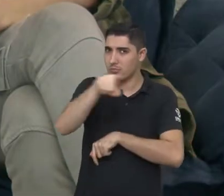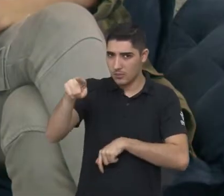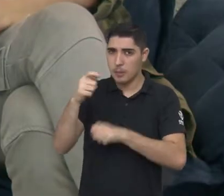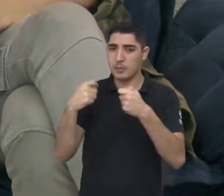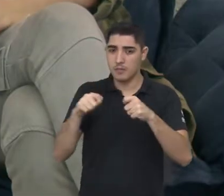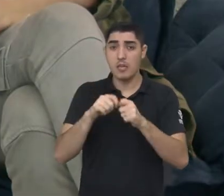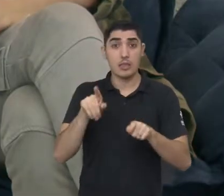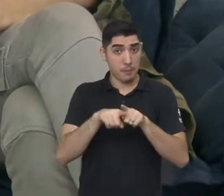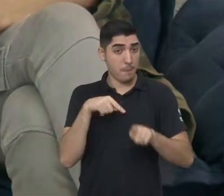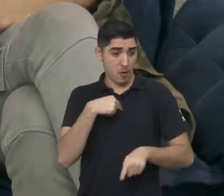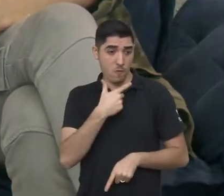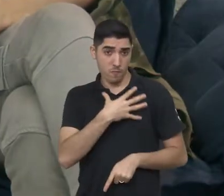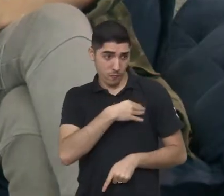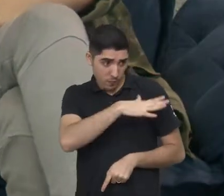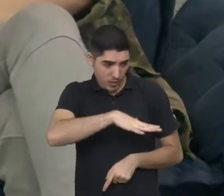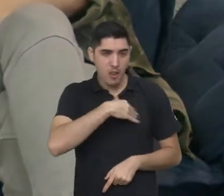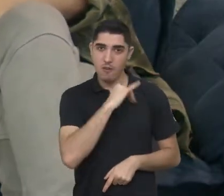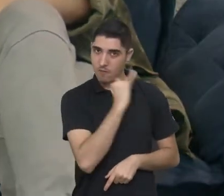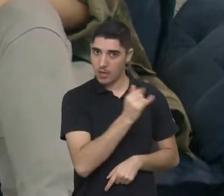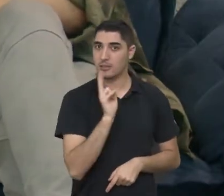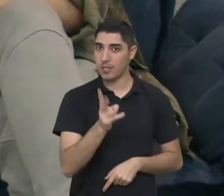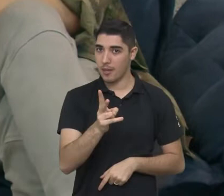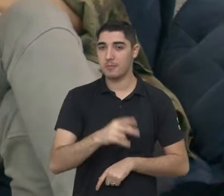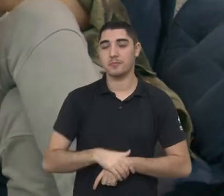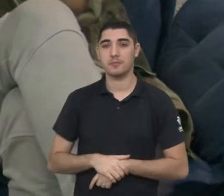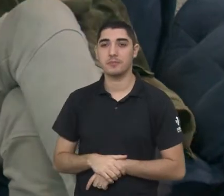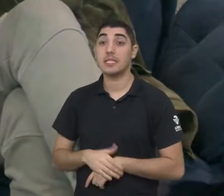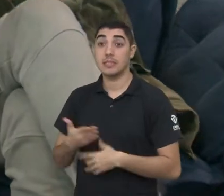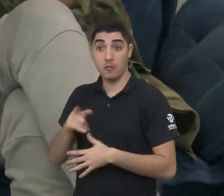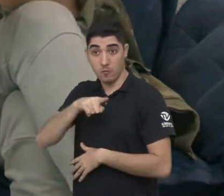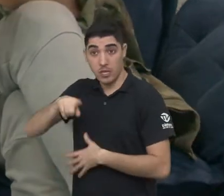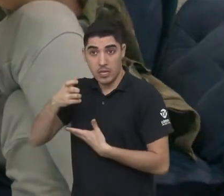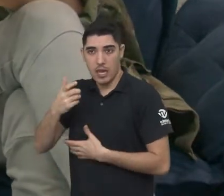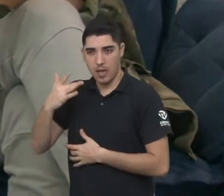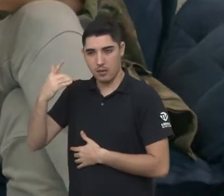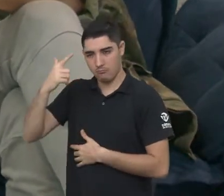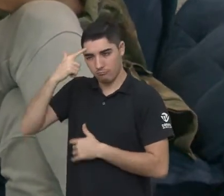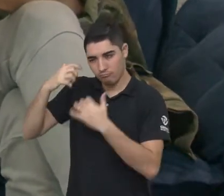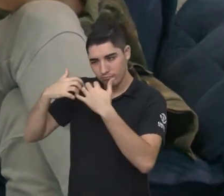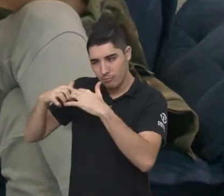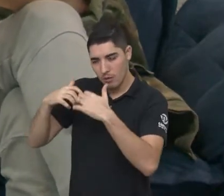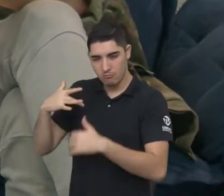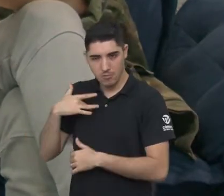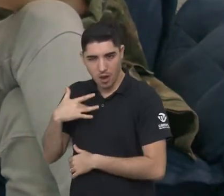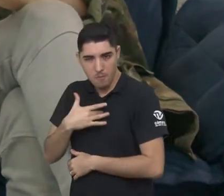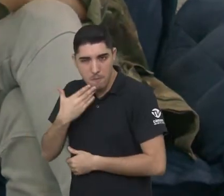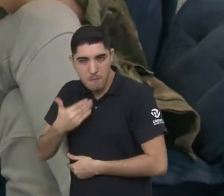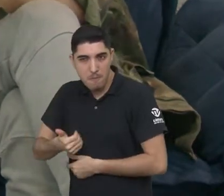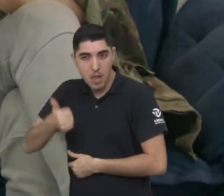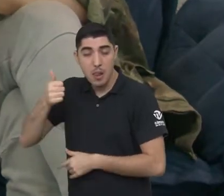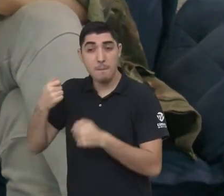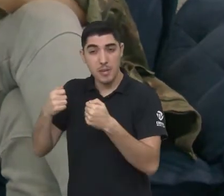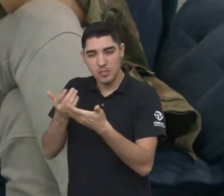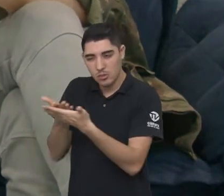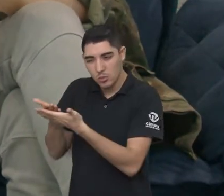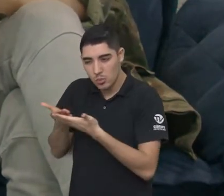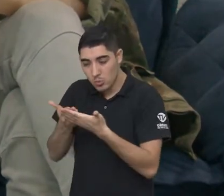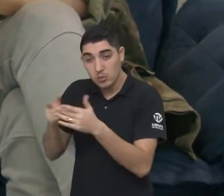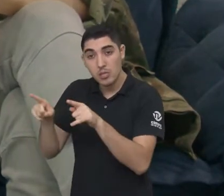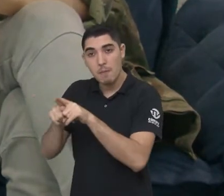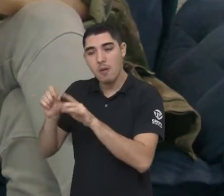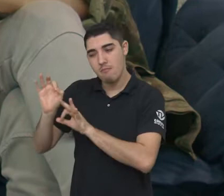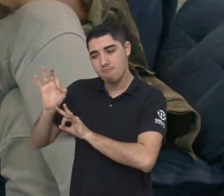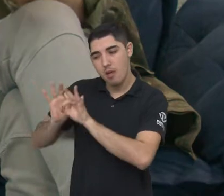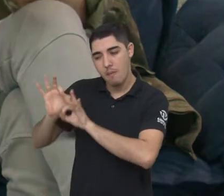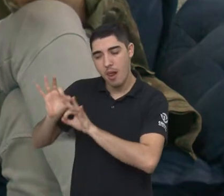inclusive falo isso para os meus filhos também. Com certeza. E olha só, para garantir uma boa saúde mental das pessoas, é necessário muito estudo e